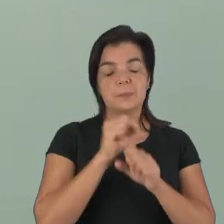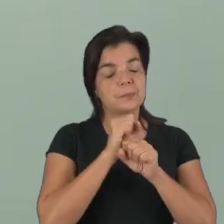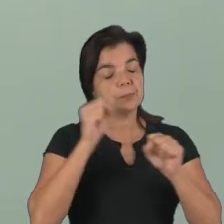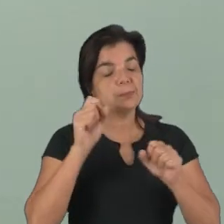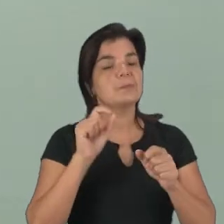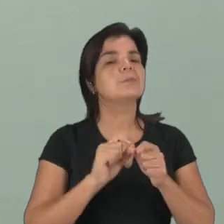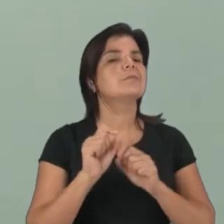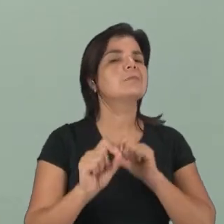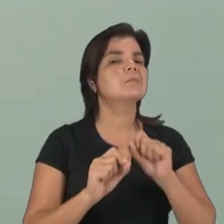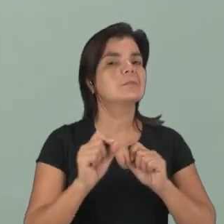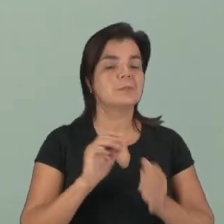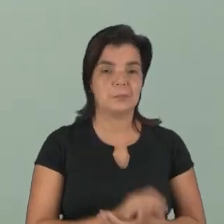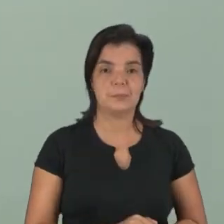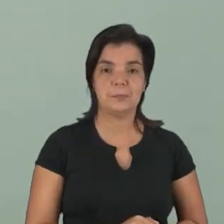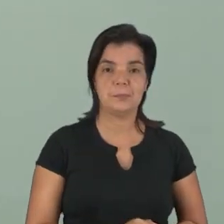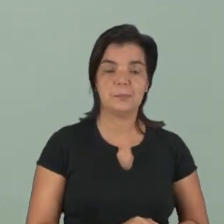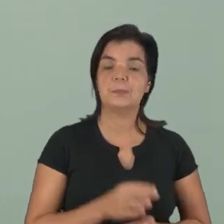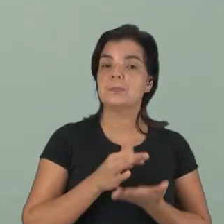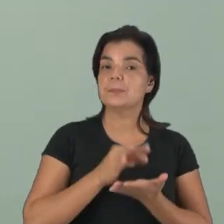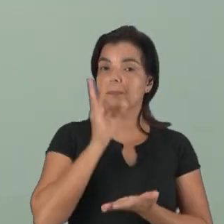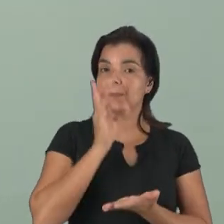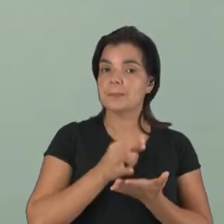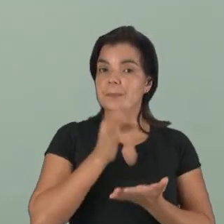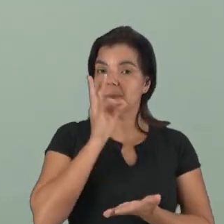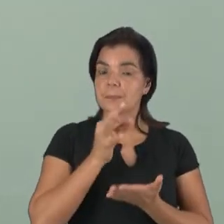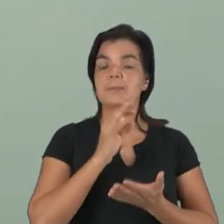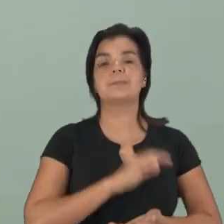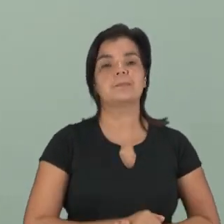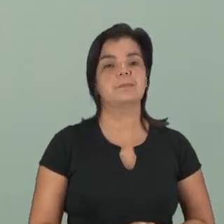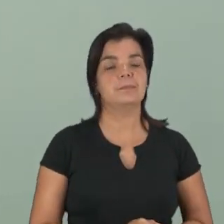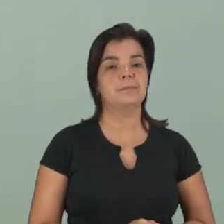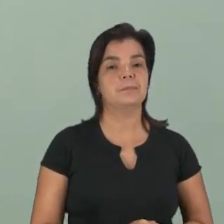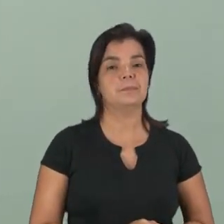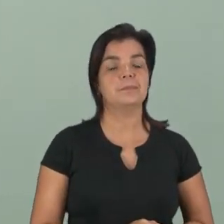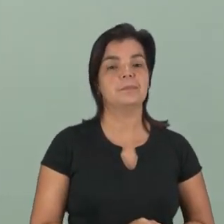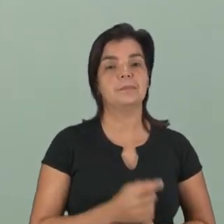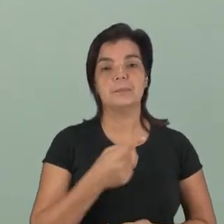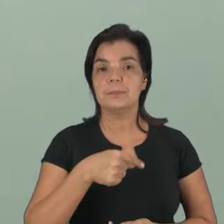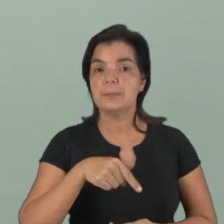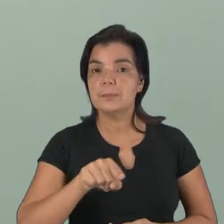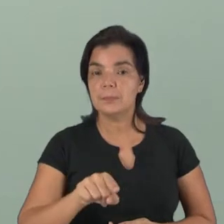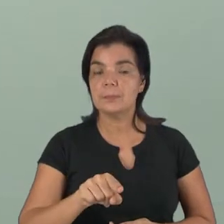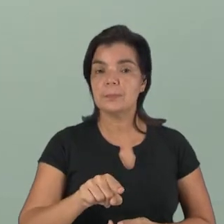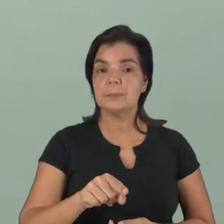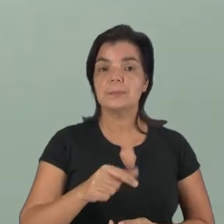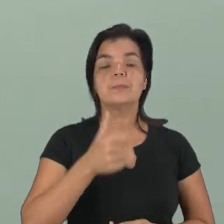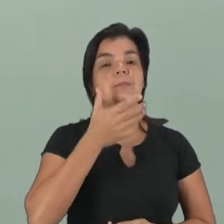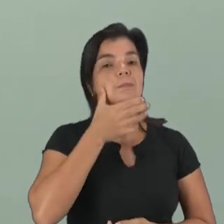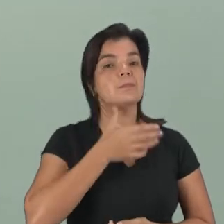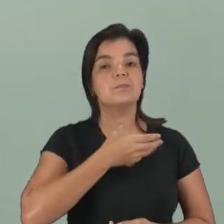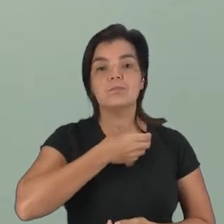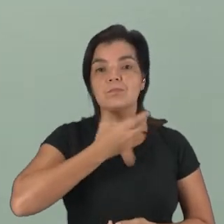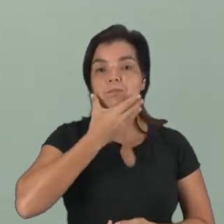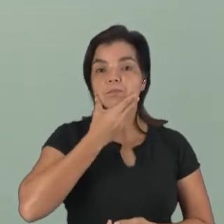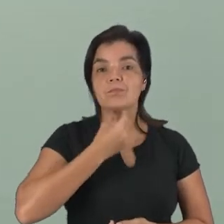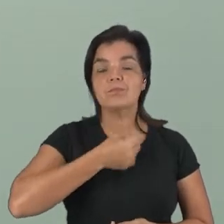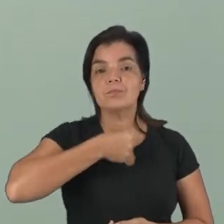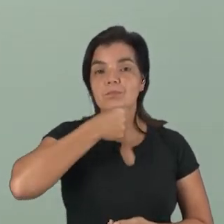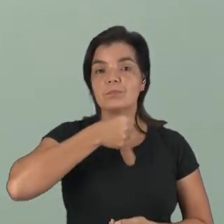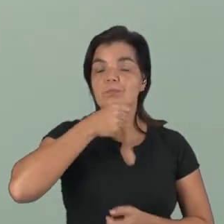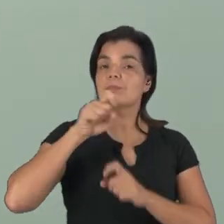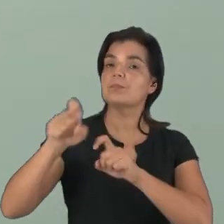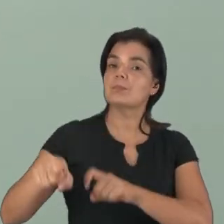que ele acordou ele fez o que ele tomou o café da manhã depois ele foi para a fazenda do avô